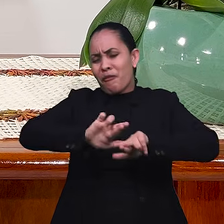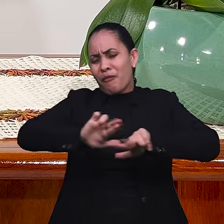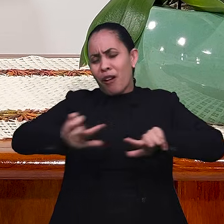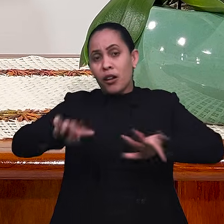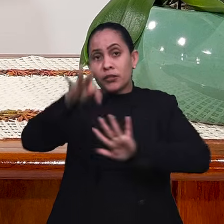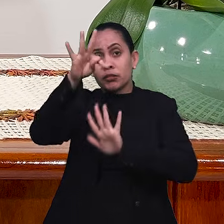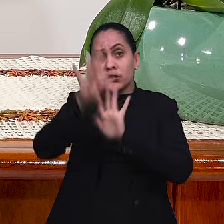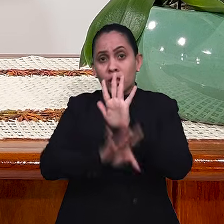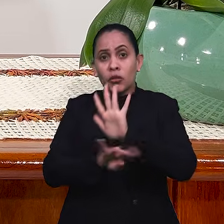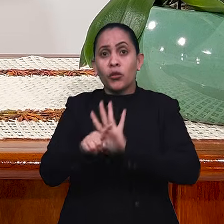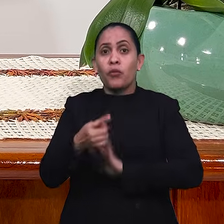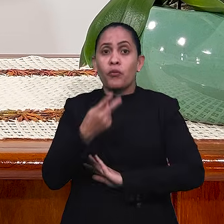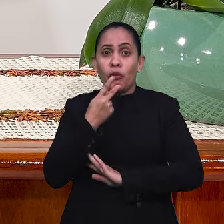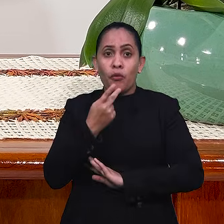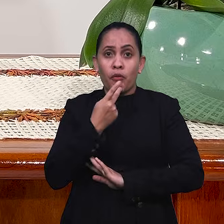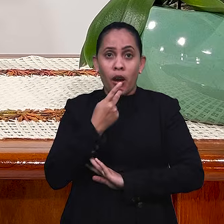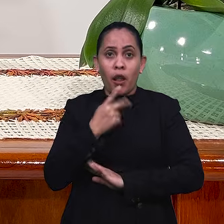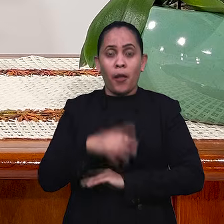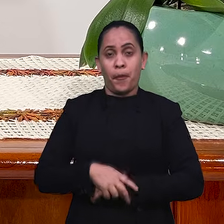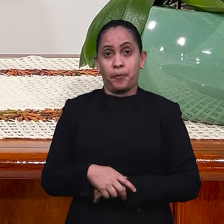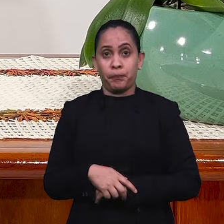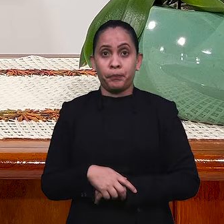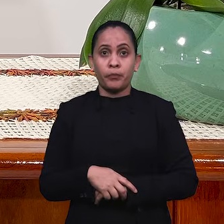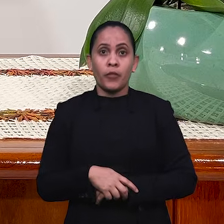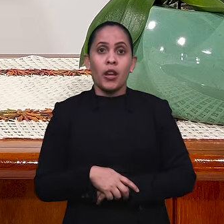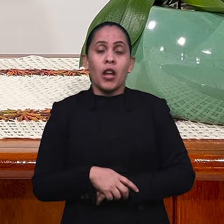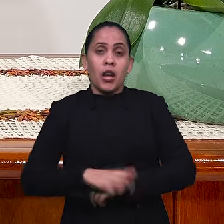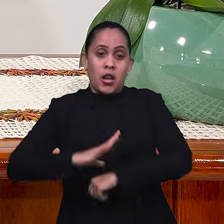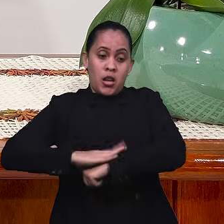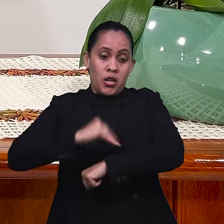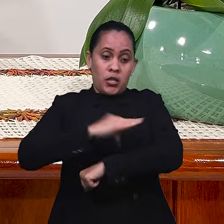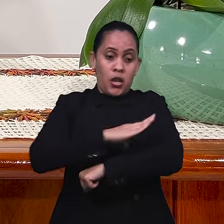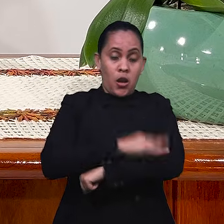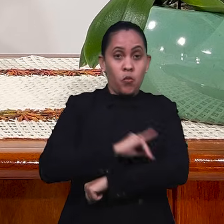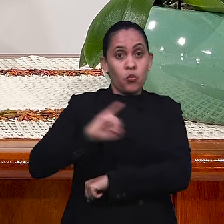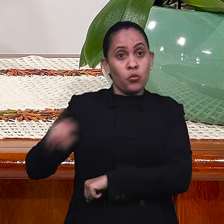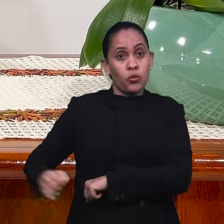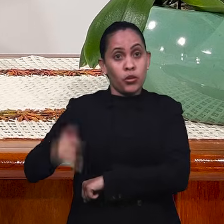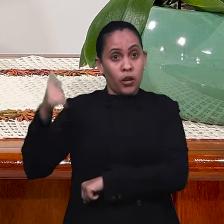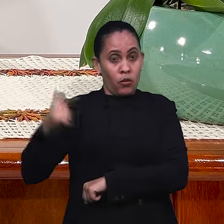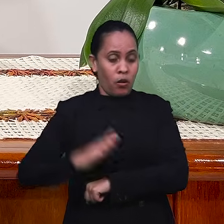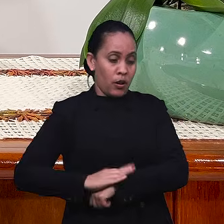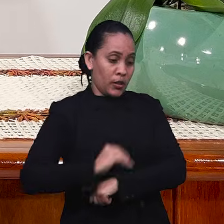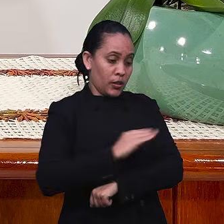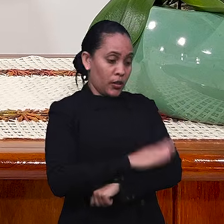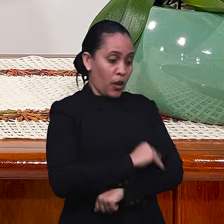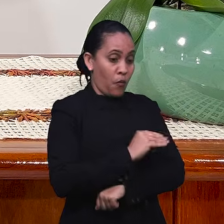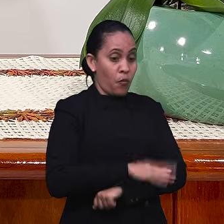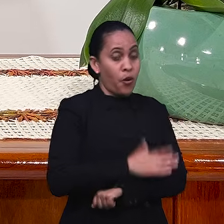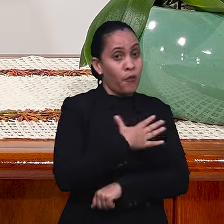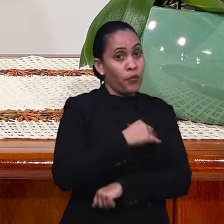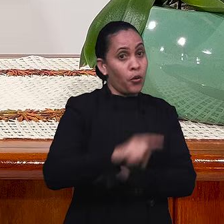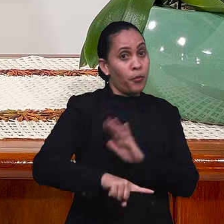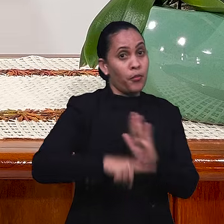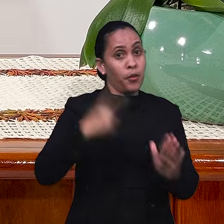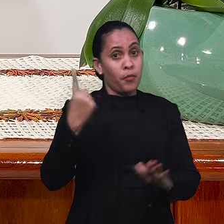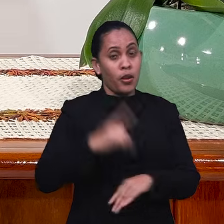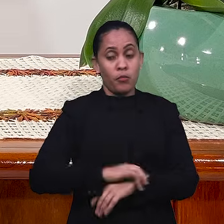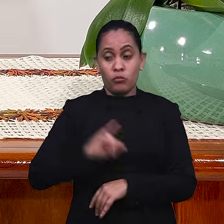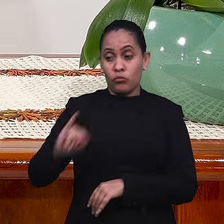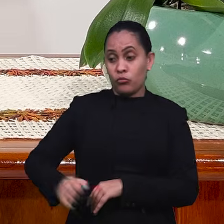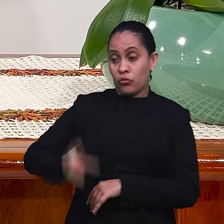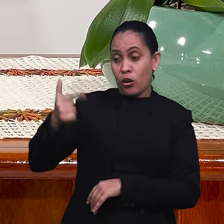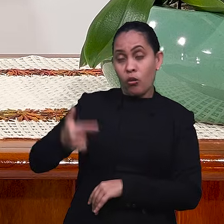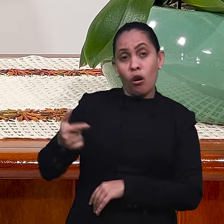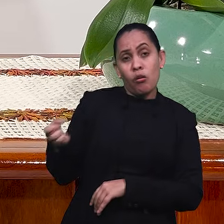Vou citar apenas o de Esaú e Jacó. Esaú era o primogênito e Jacó, o irmão